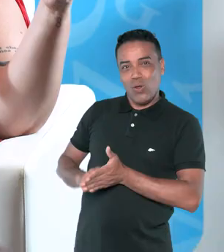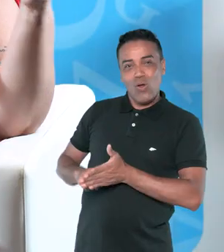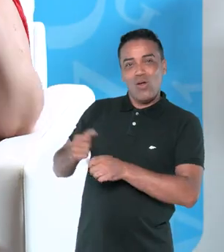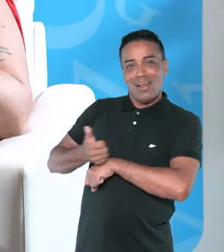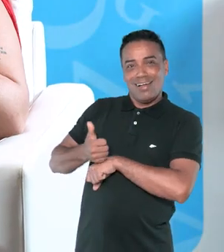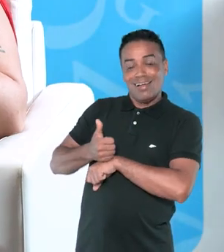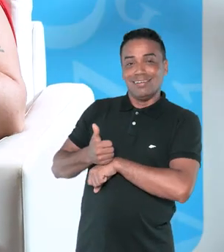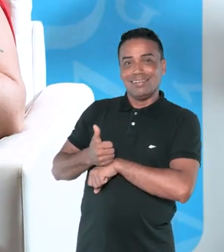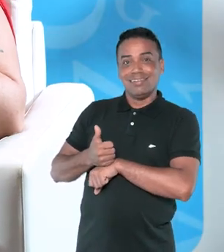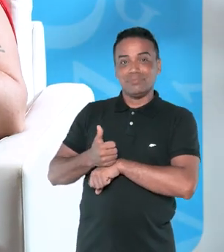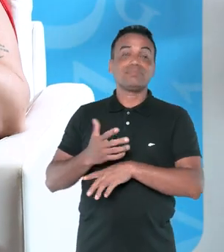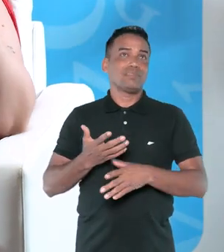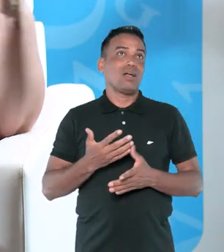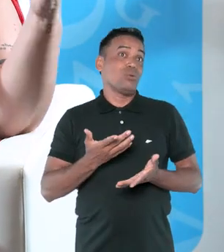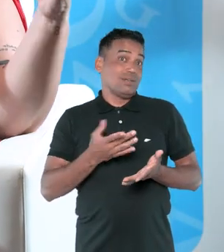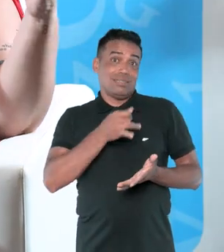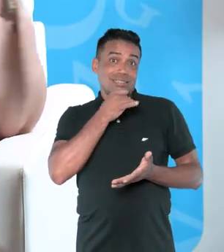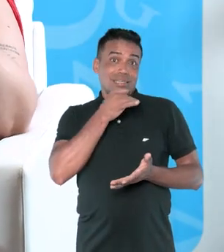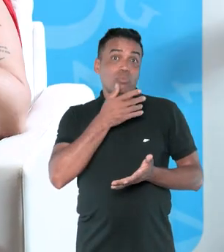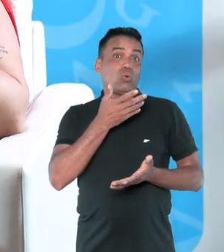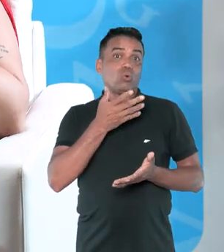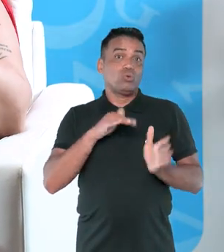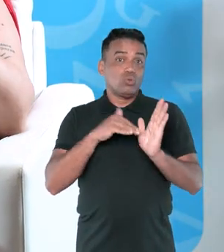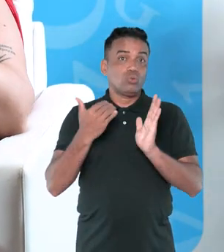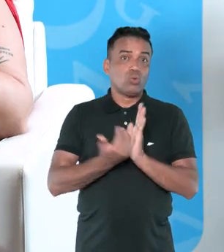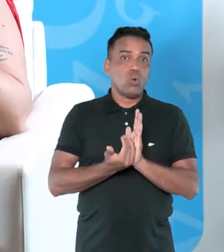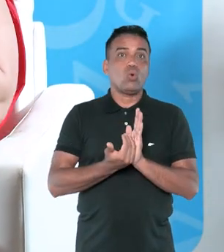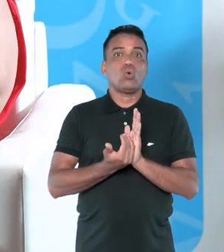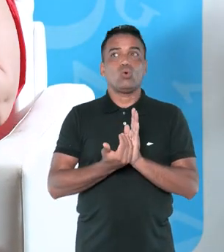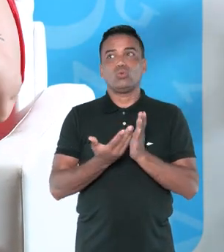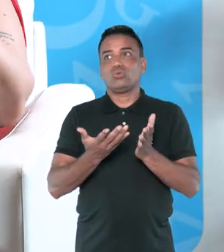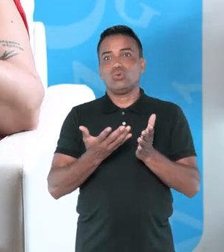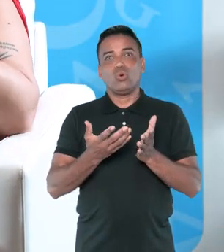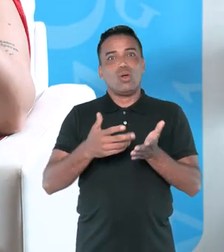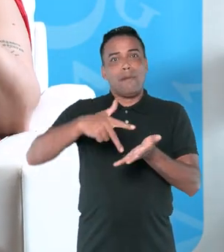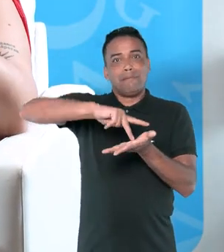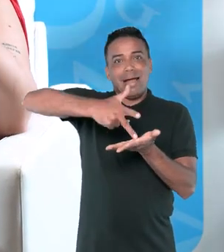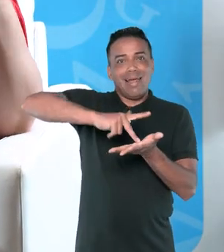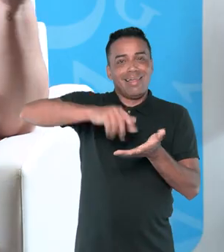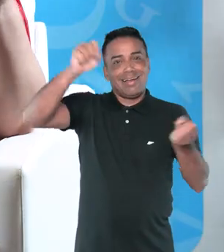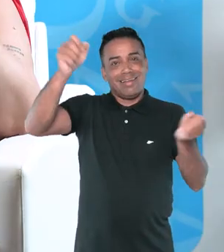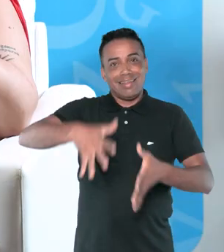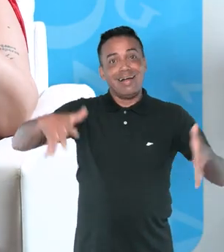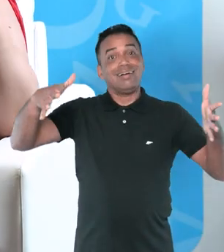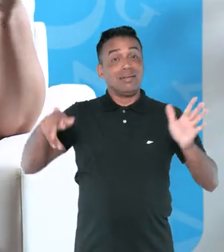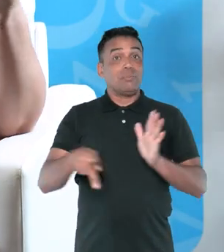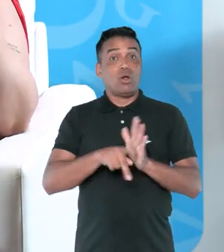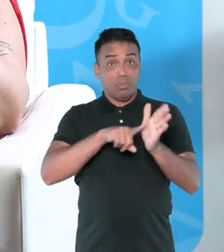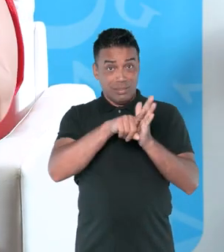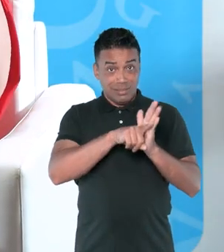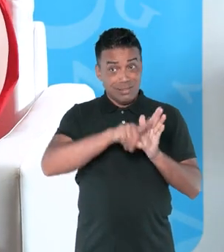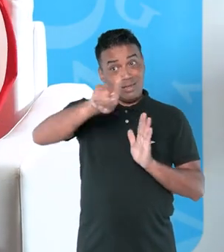a partir dali não dá mais para falar a verdade. Então, todos esses, o Bailarina Fantasma, que a gente estava falando antes, tudo tem uma parte de